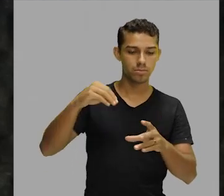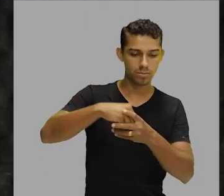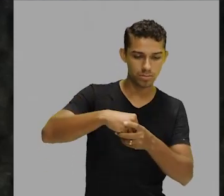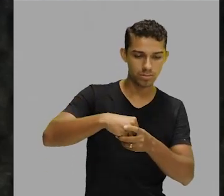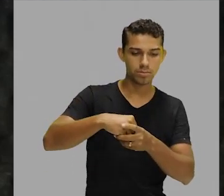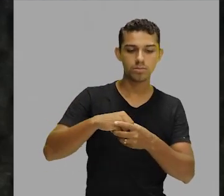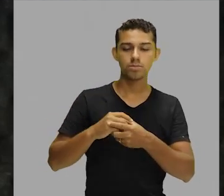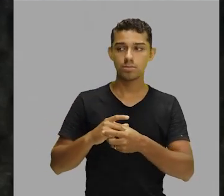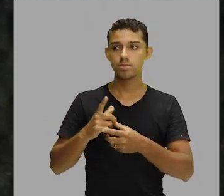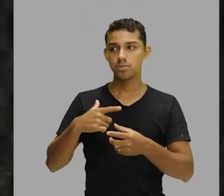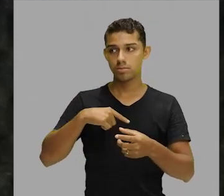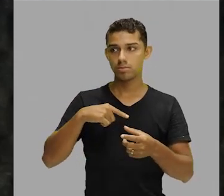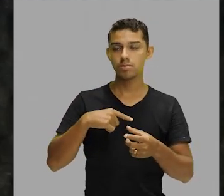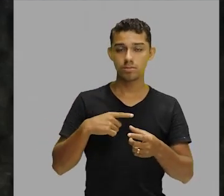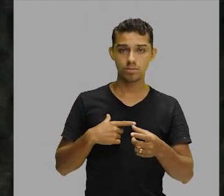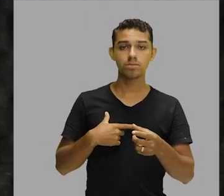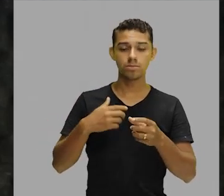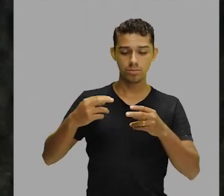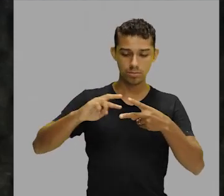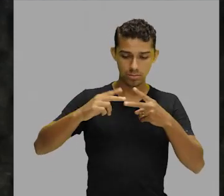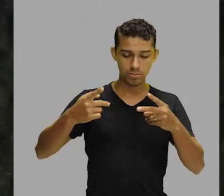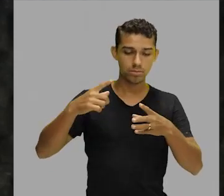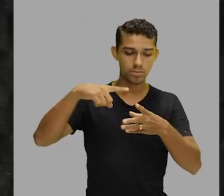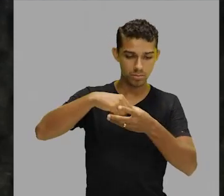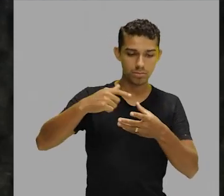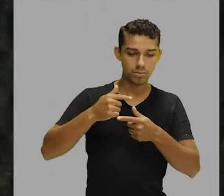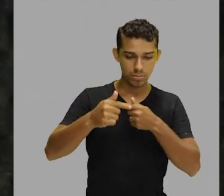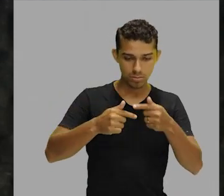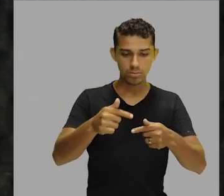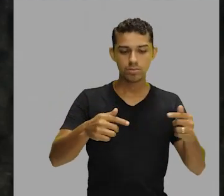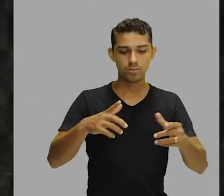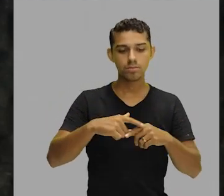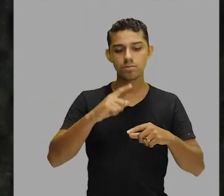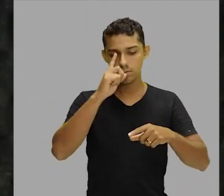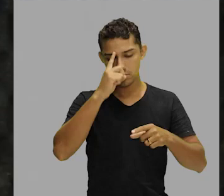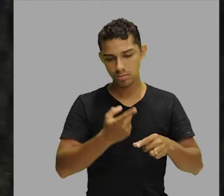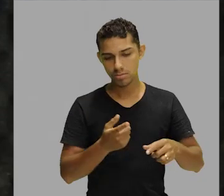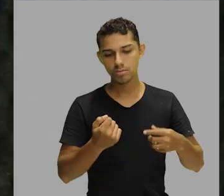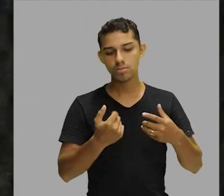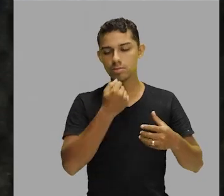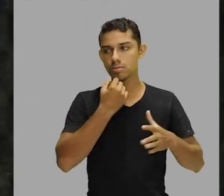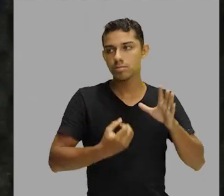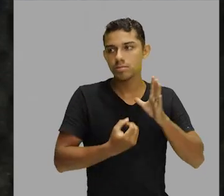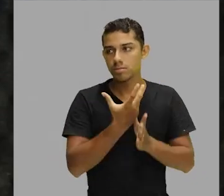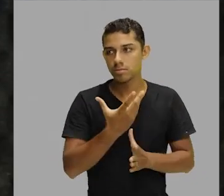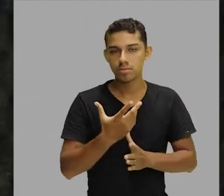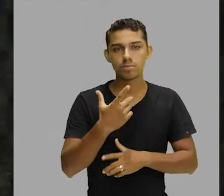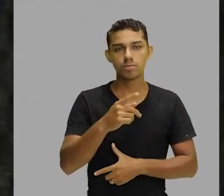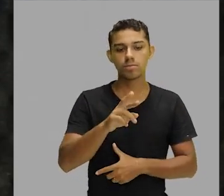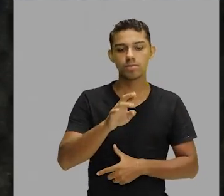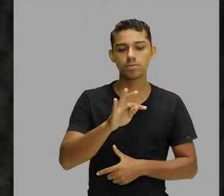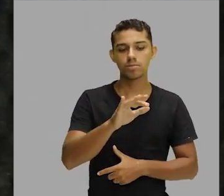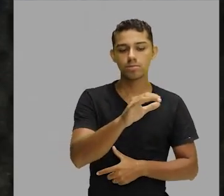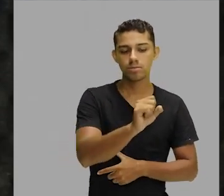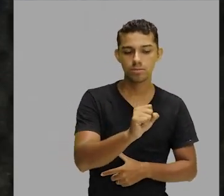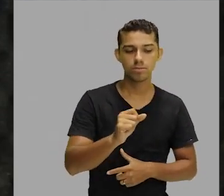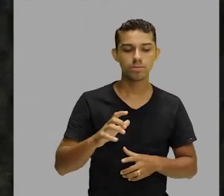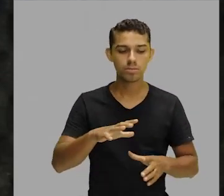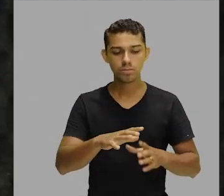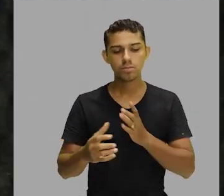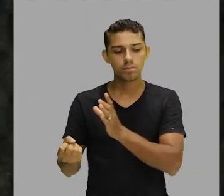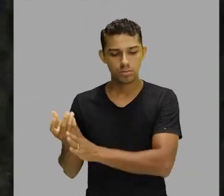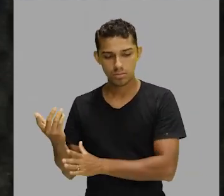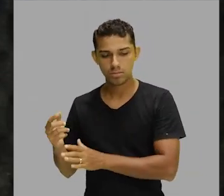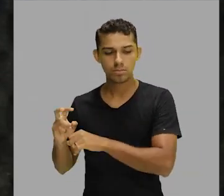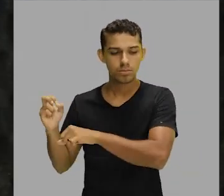na bactéria, esse material genético vai comandar a síntese de proteínas virais, vai produzir vírus